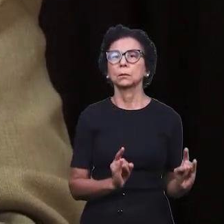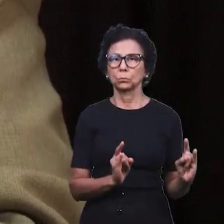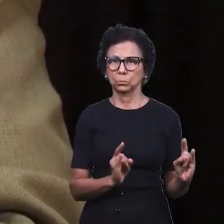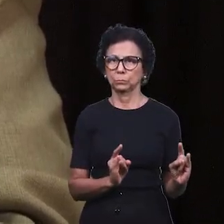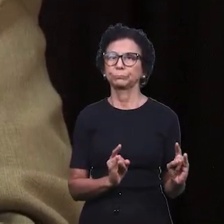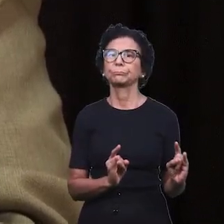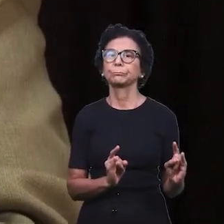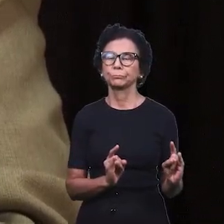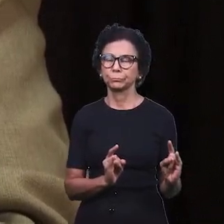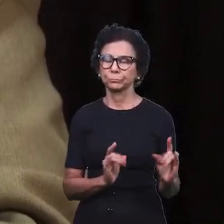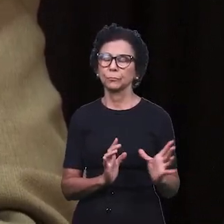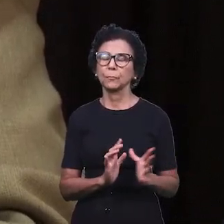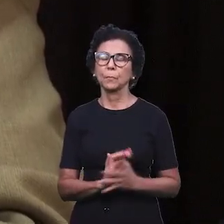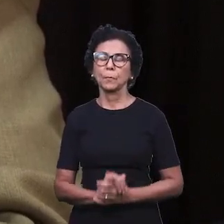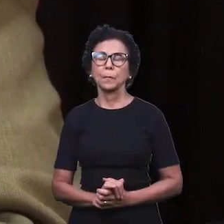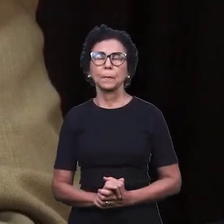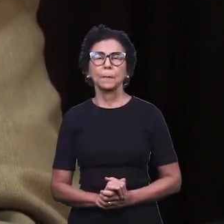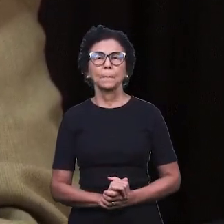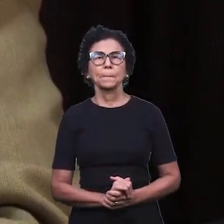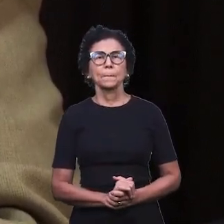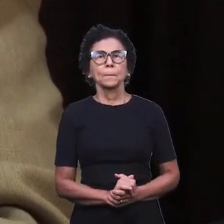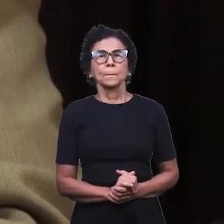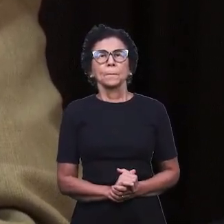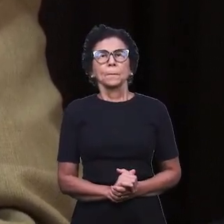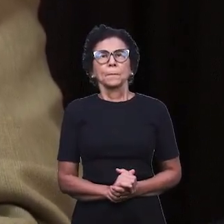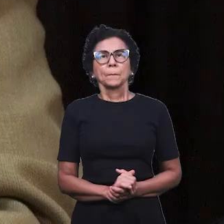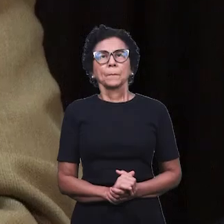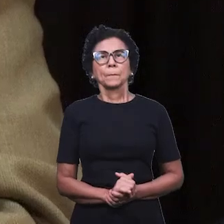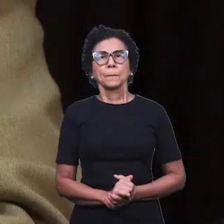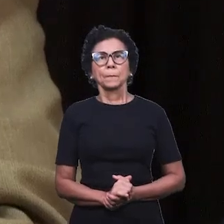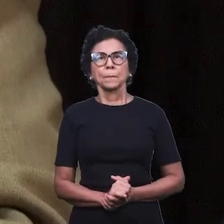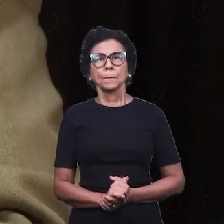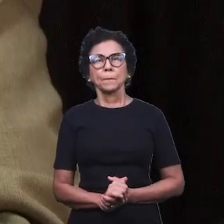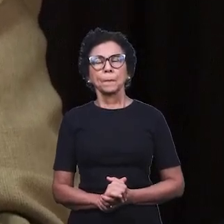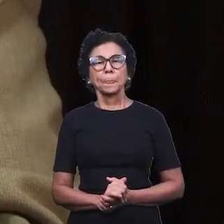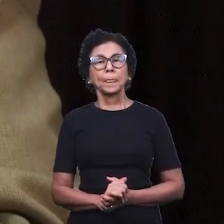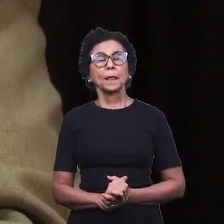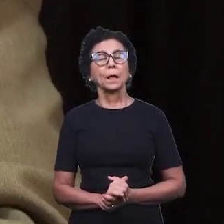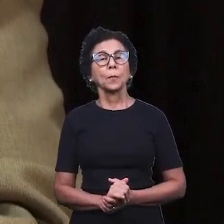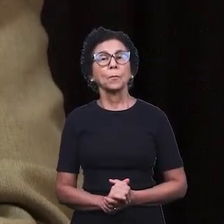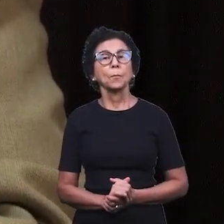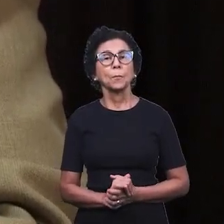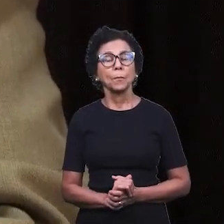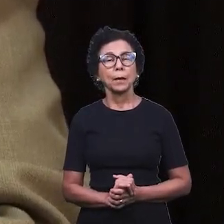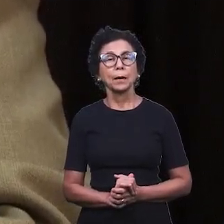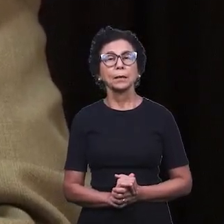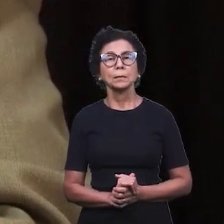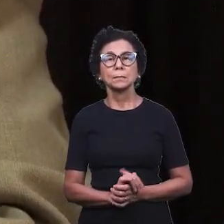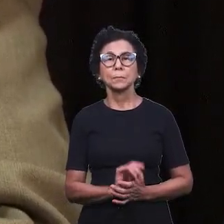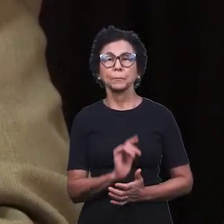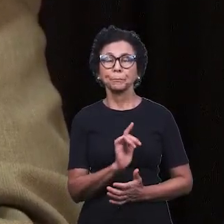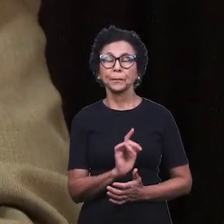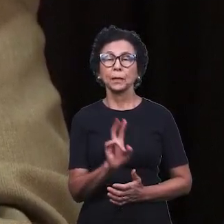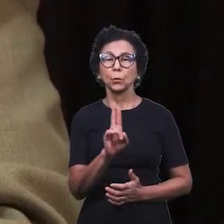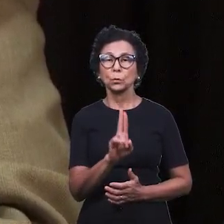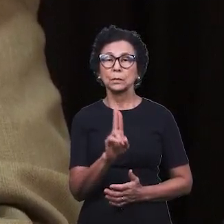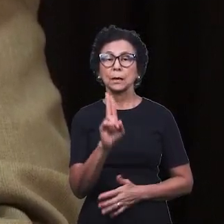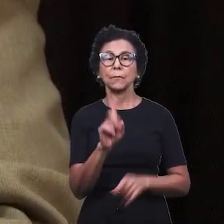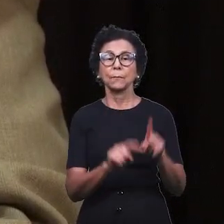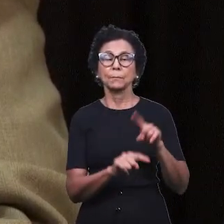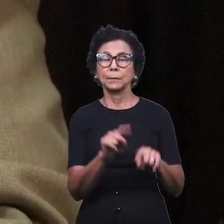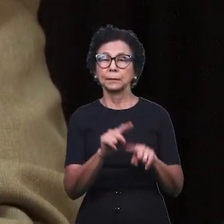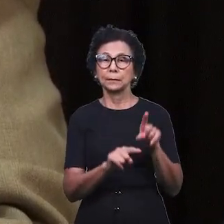altar. Mas aqui há detalhe de peças de utensílio usados no altar